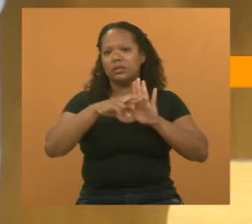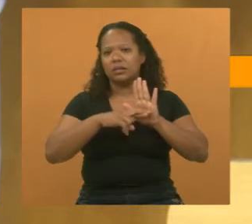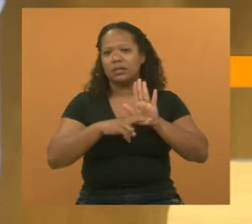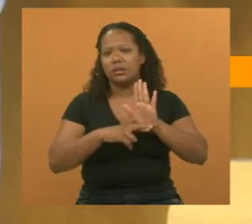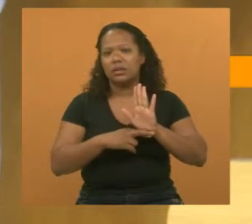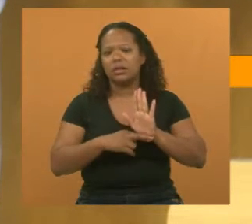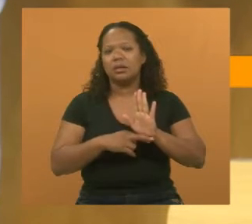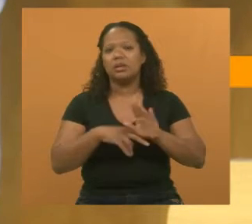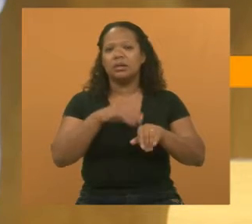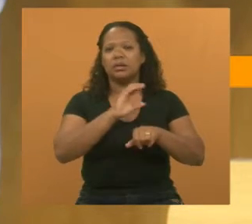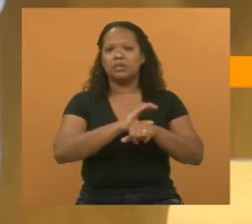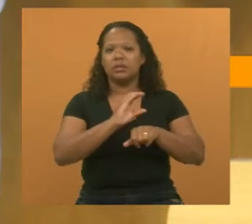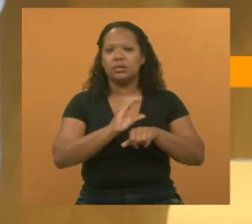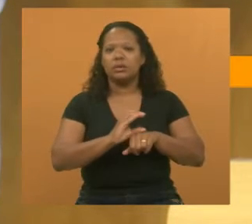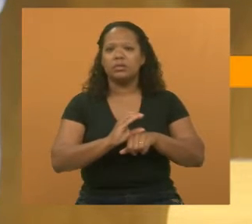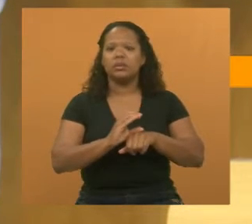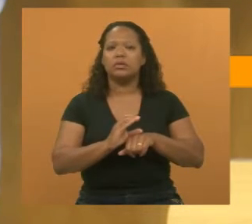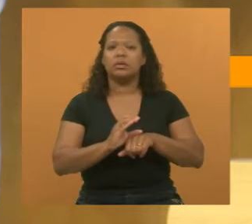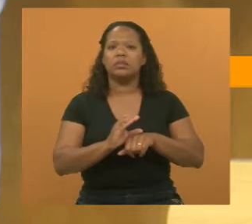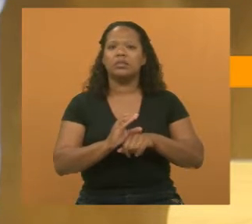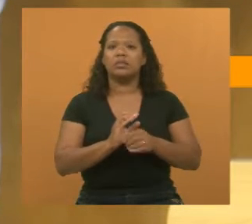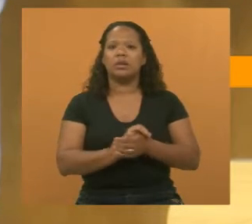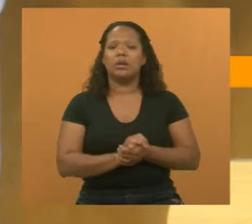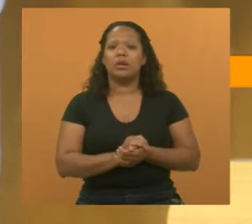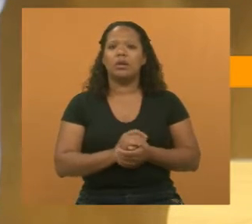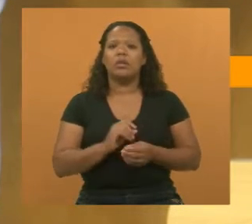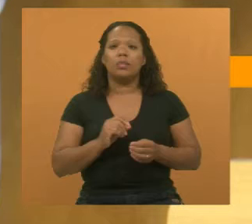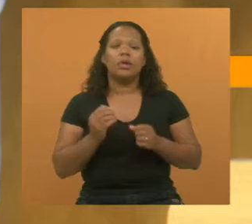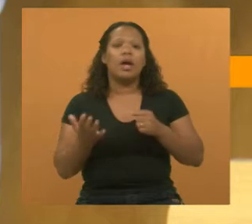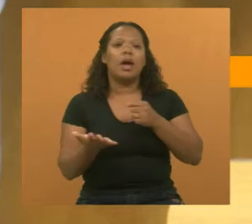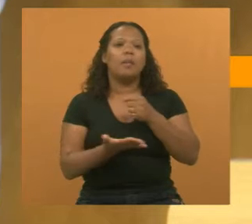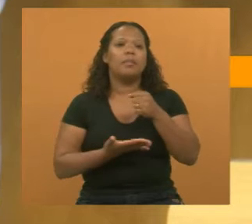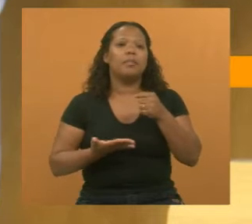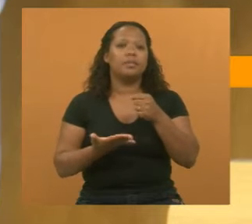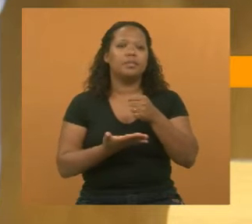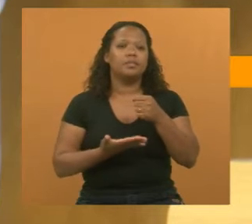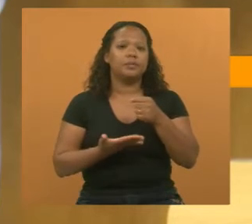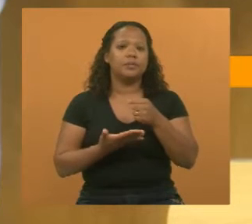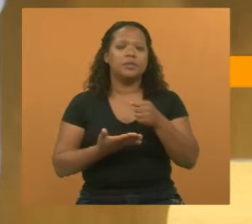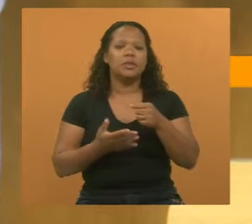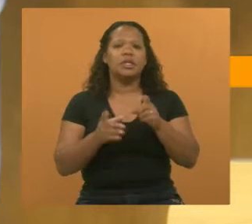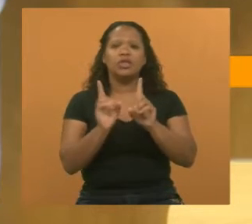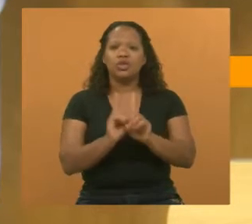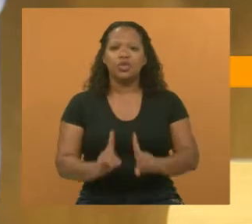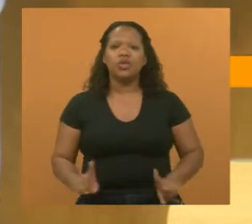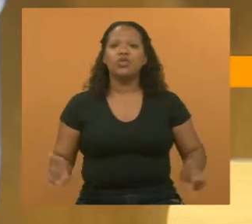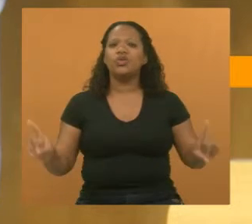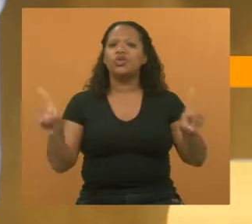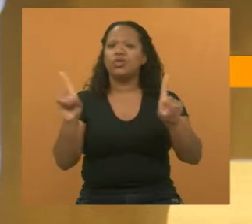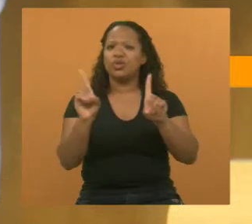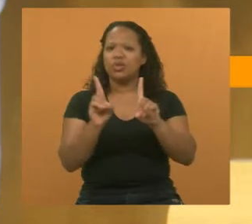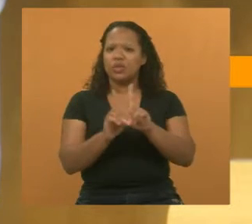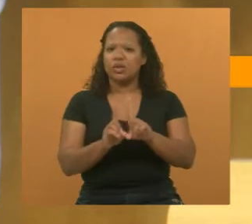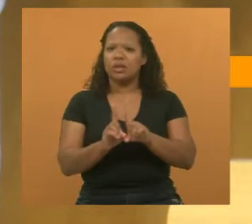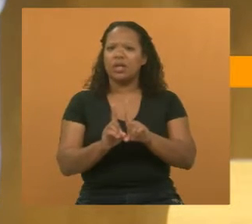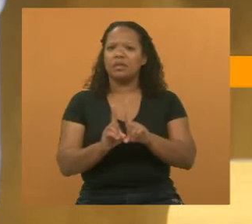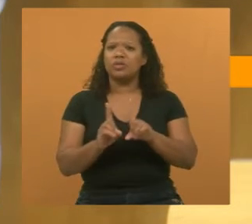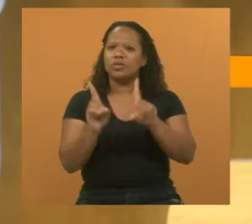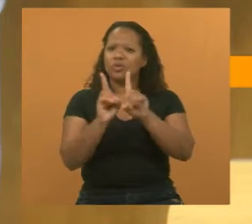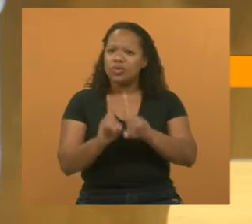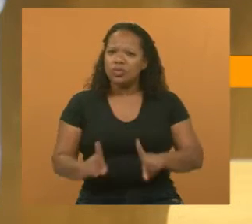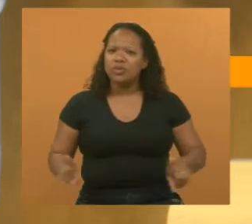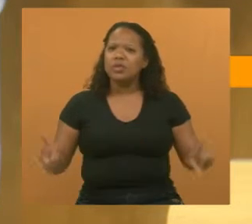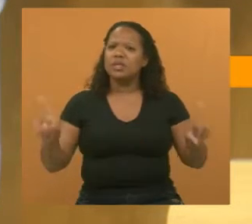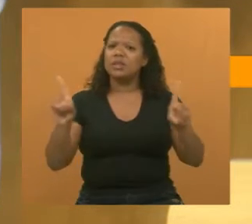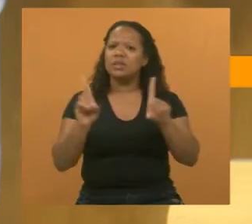E qual é esse fundamento que eu quero chamar a atenção aqui? É a dignidade da pessoa humana. E a dignidade da